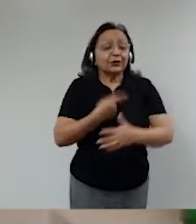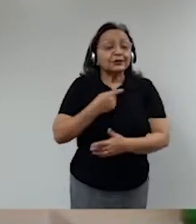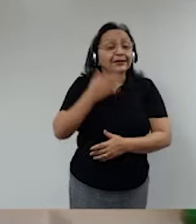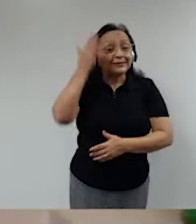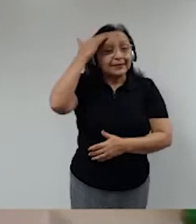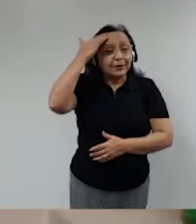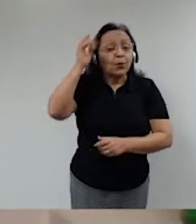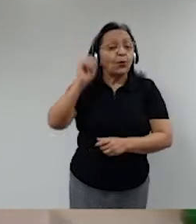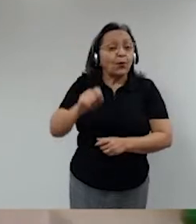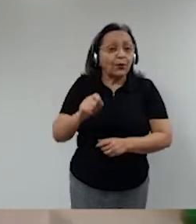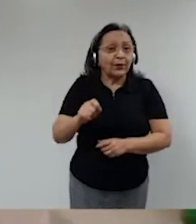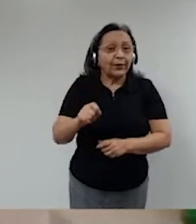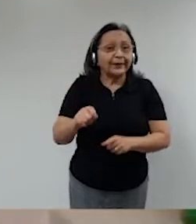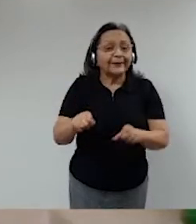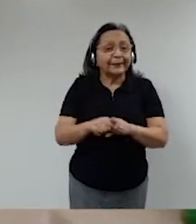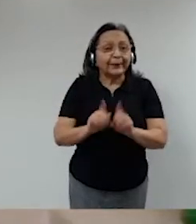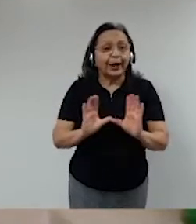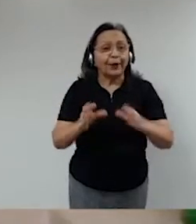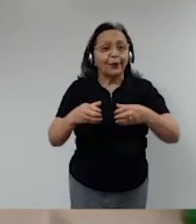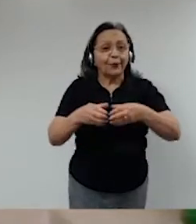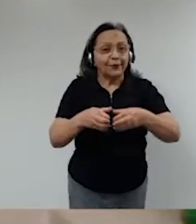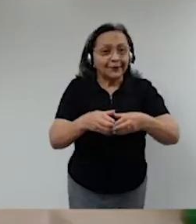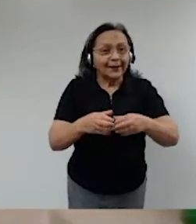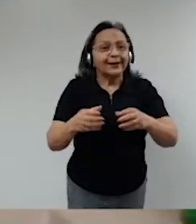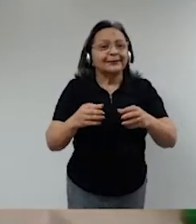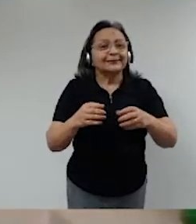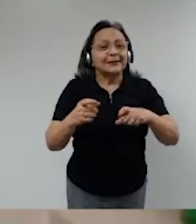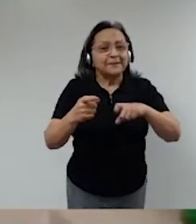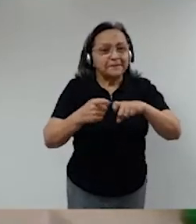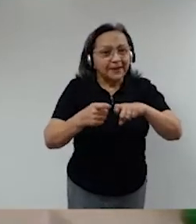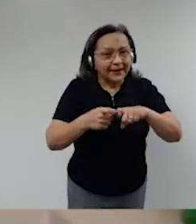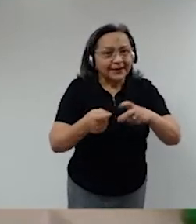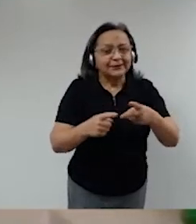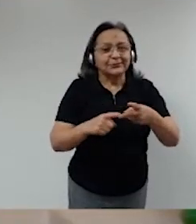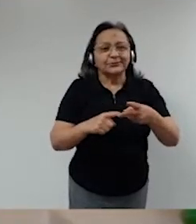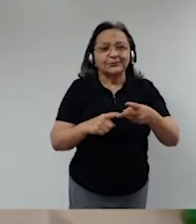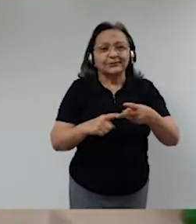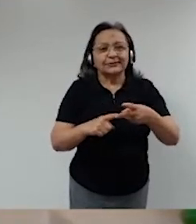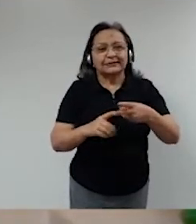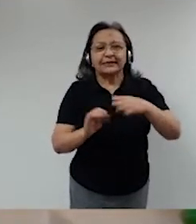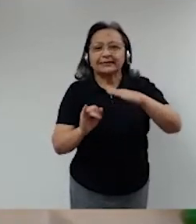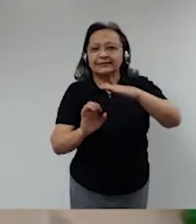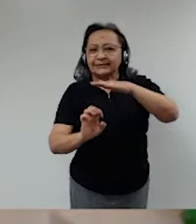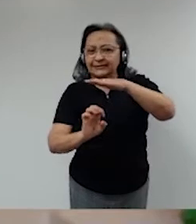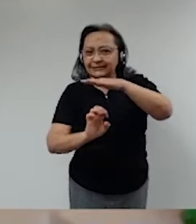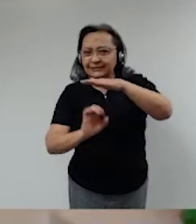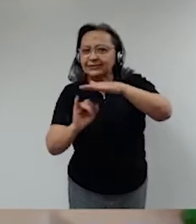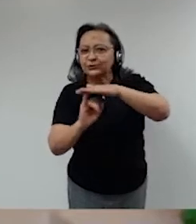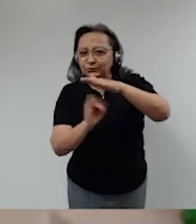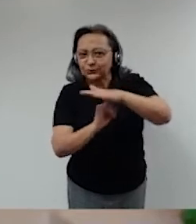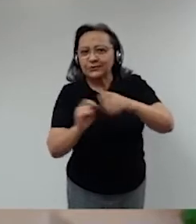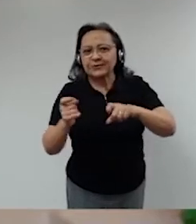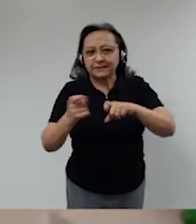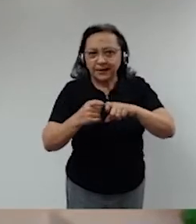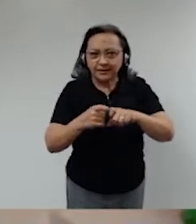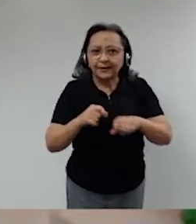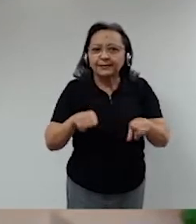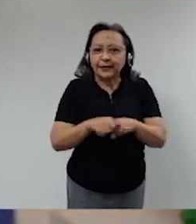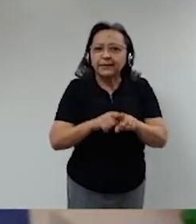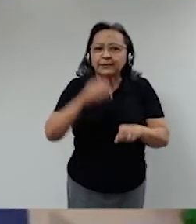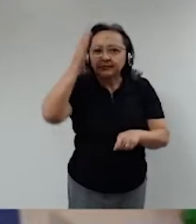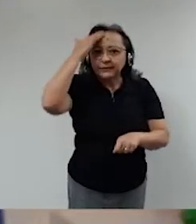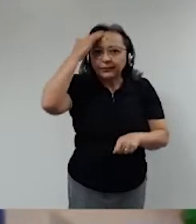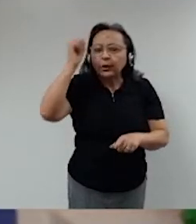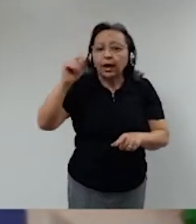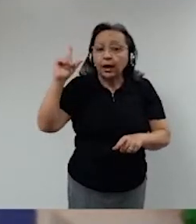entende, e a comunidade médica, né, as entidades médicas entendem, e uma dificuldade